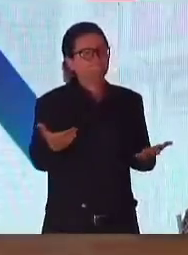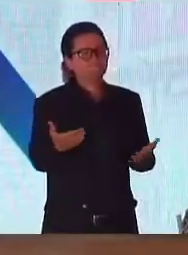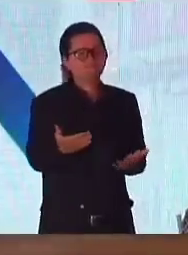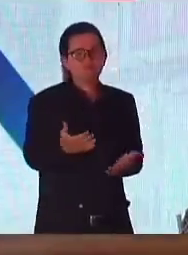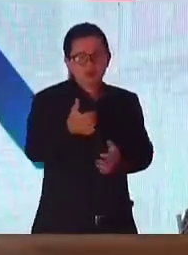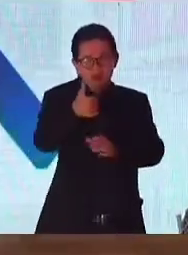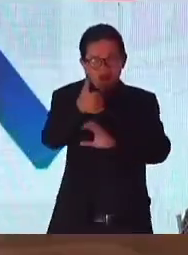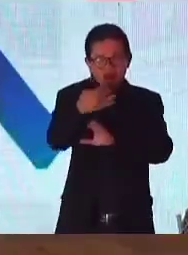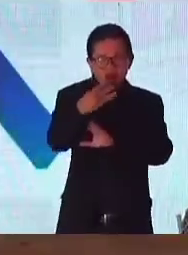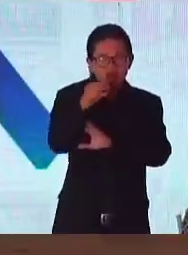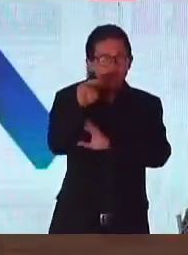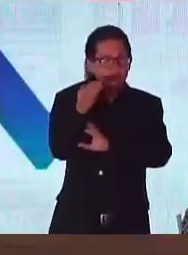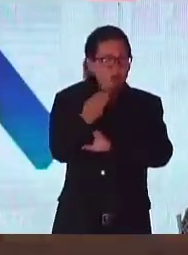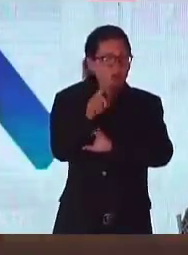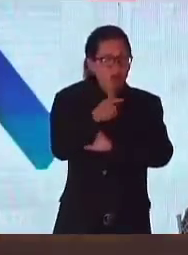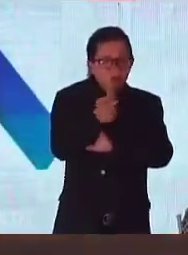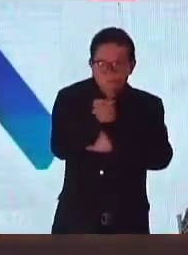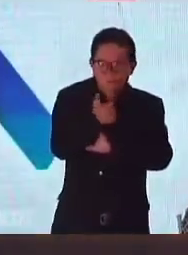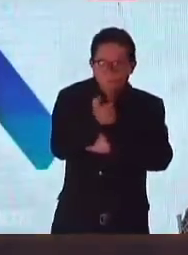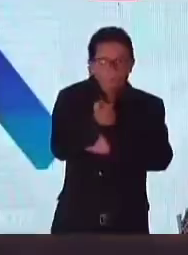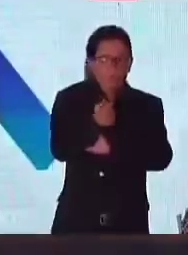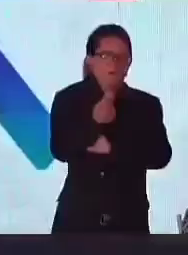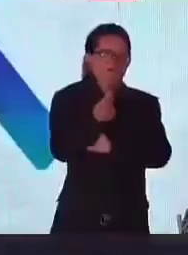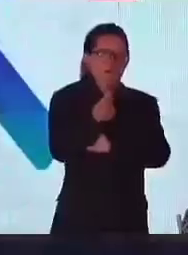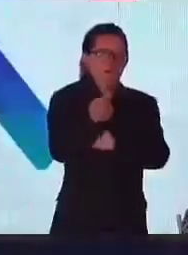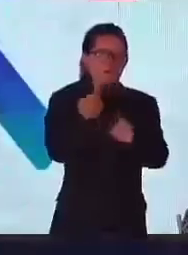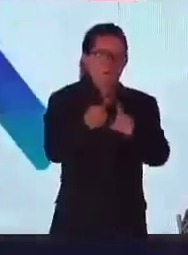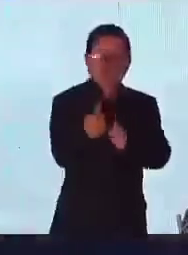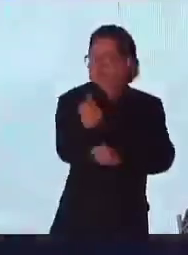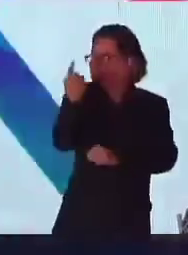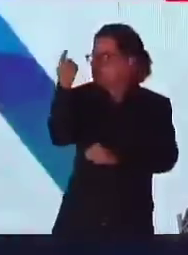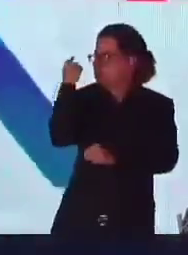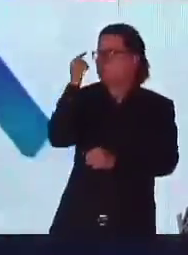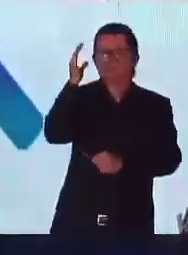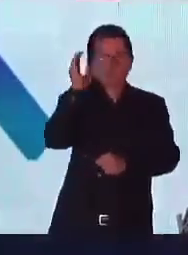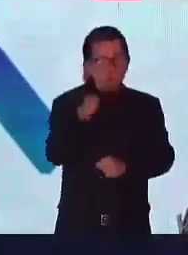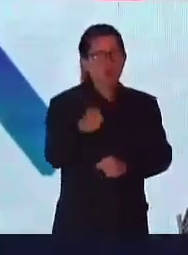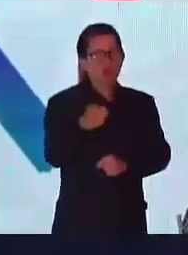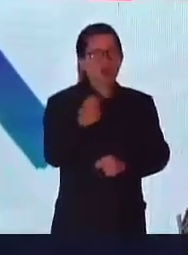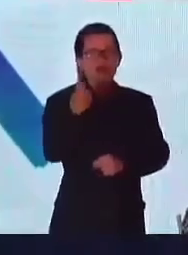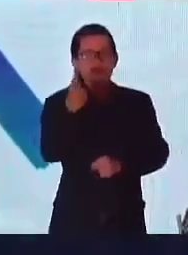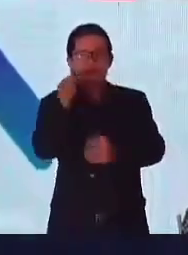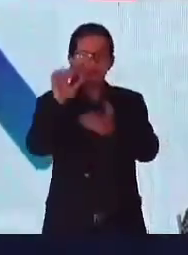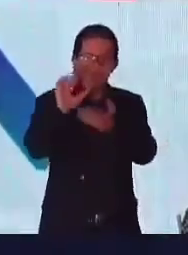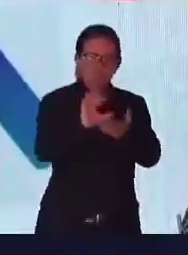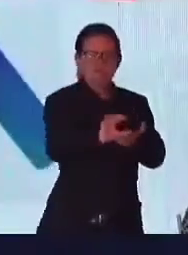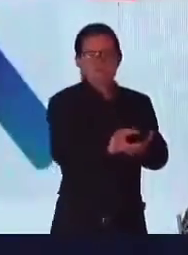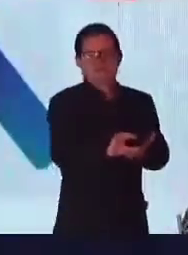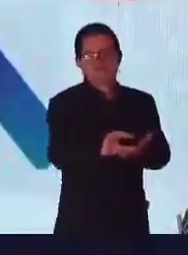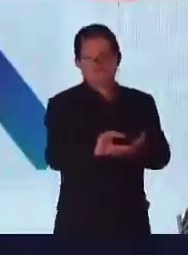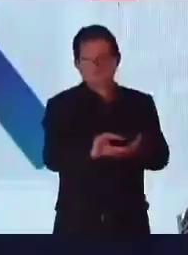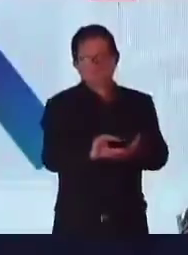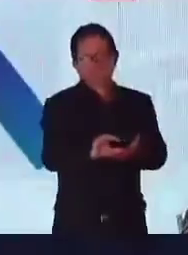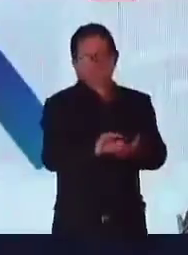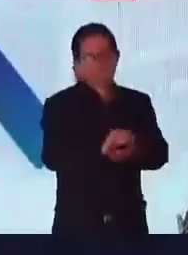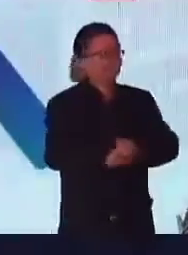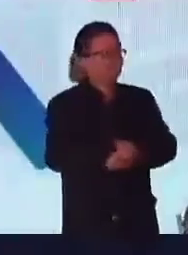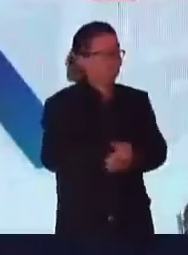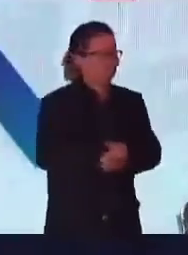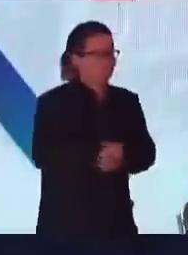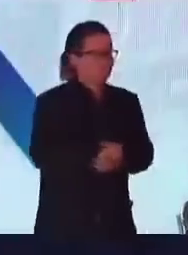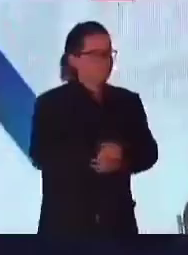chega nem aos pés do que a Alagoas já investiu em ciência e tecnologia no governo Renan Filho. Então, além de